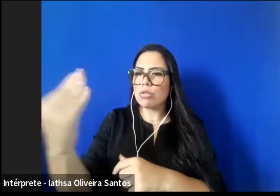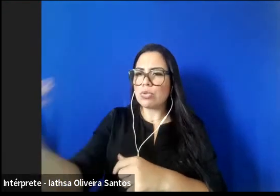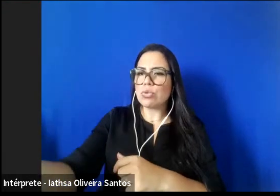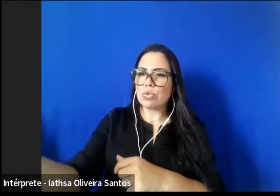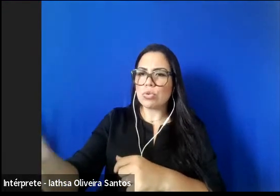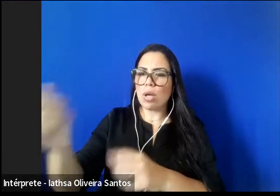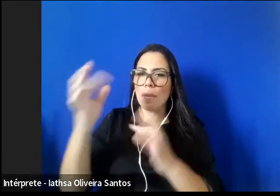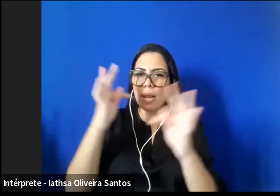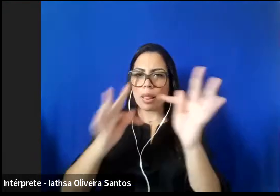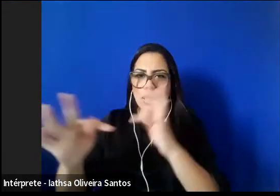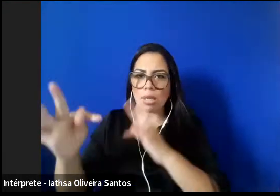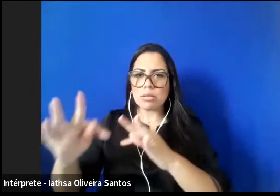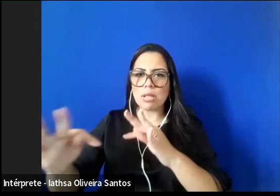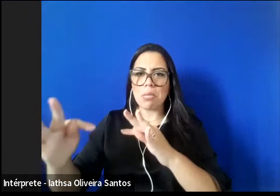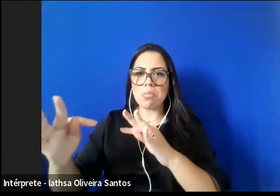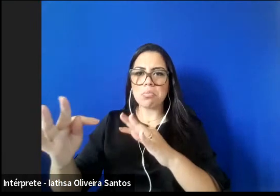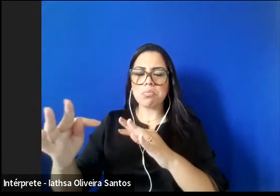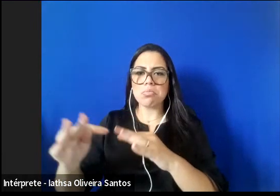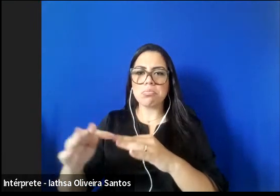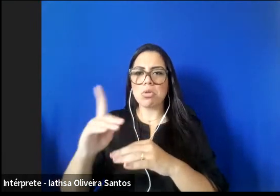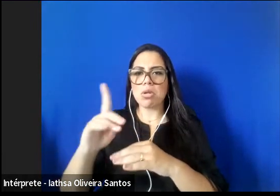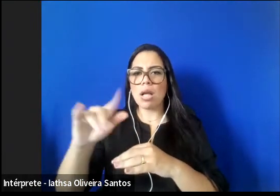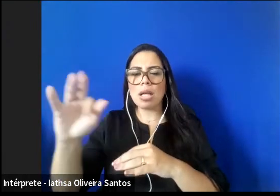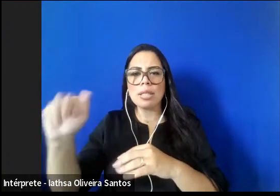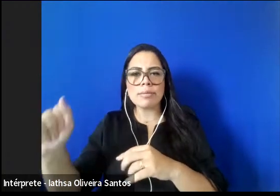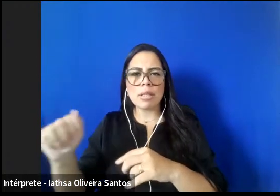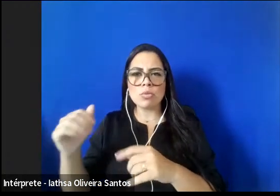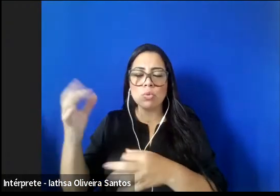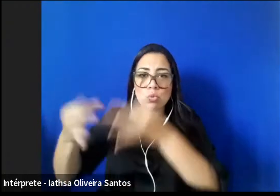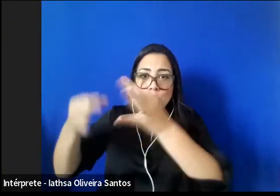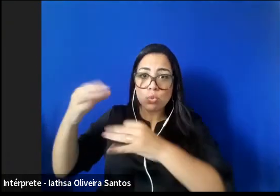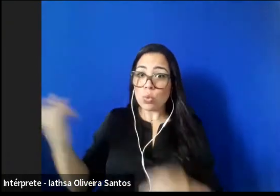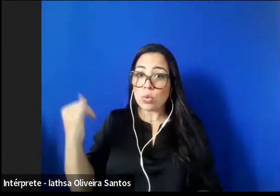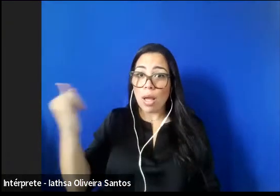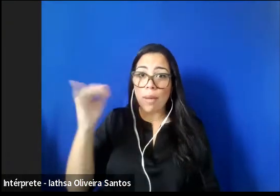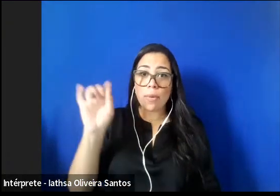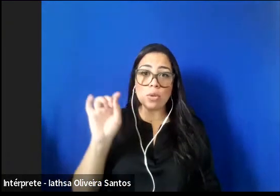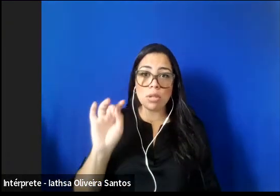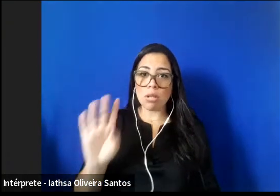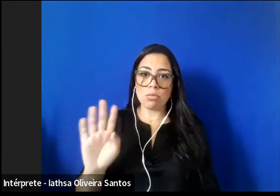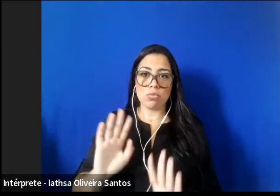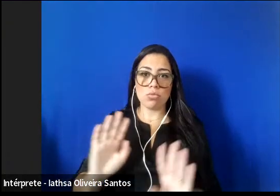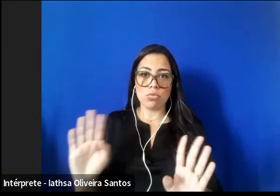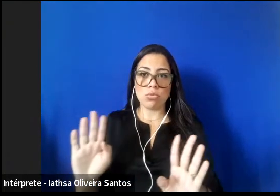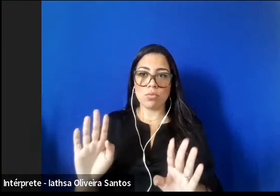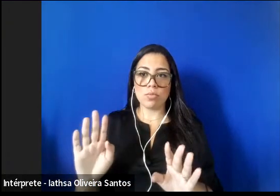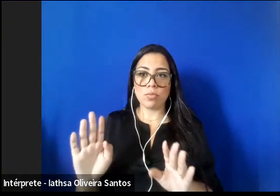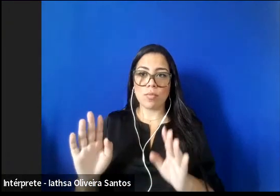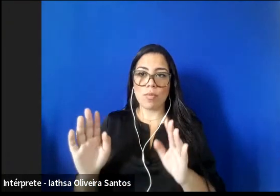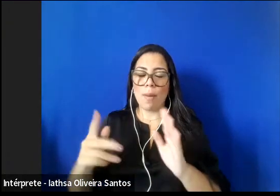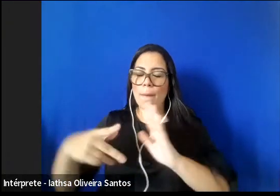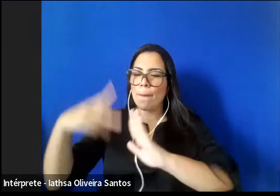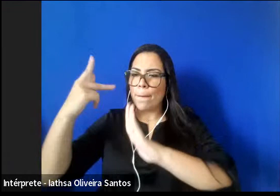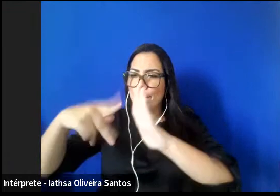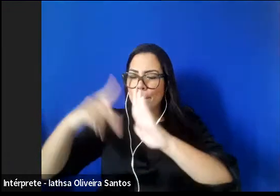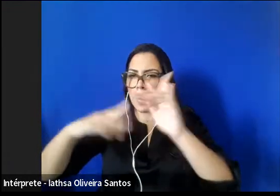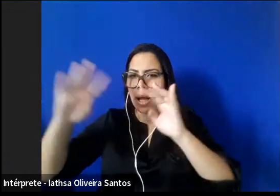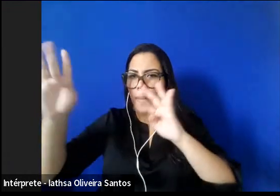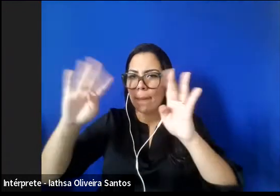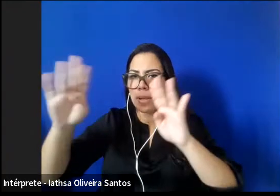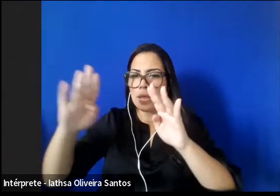Isso, o juiz é muito importante para isso. Então, a gente planeja todo o processo. Ó, chega o advogado